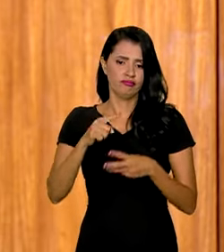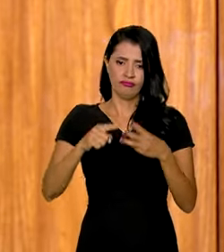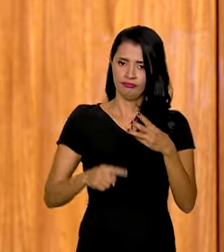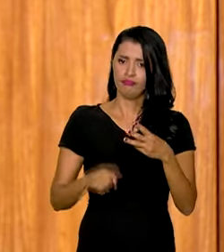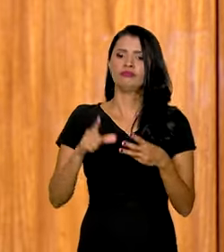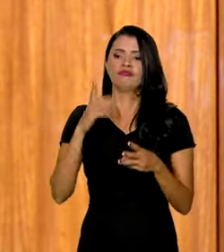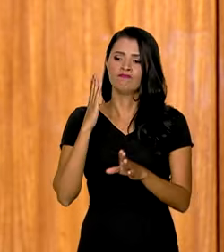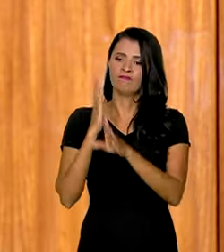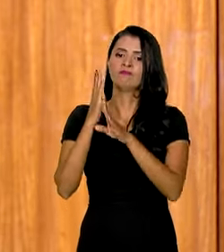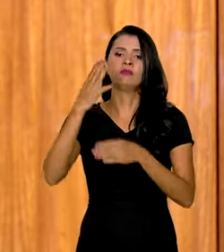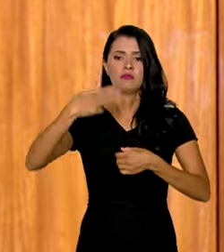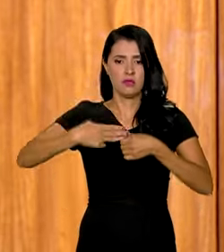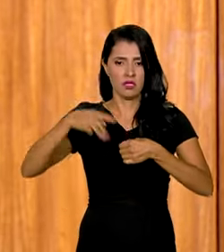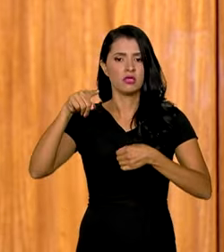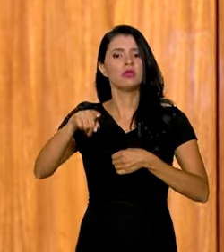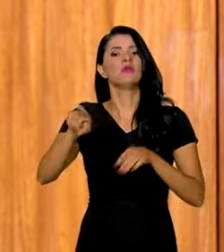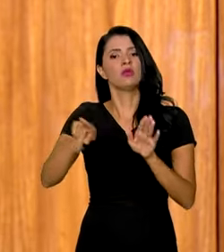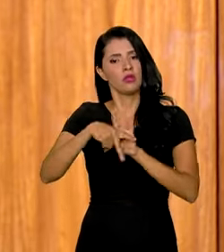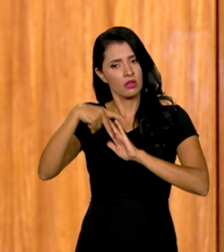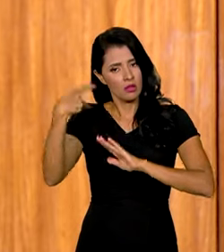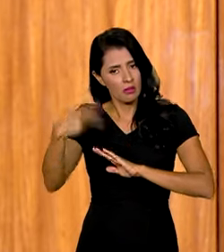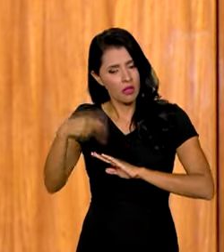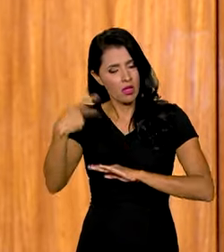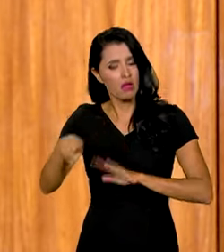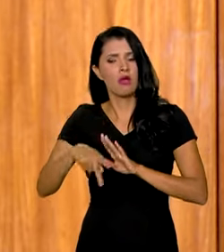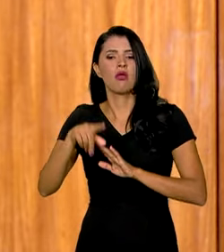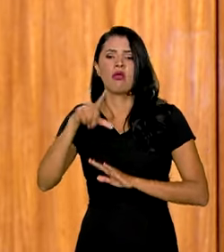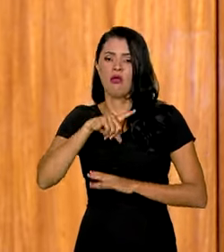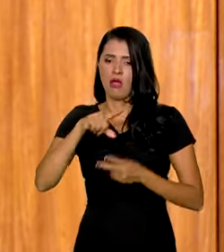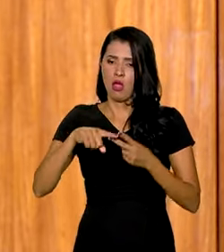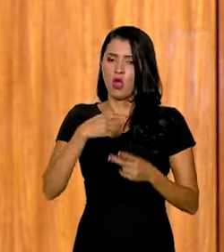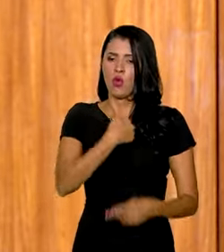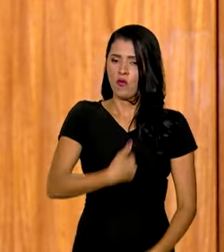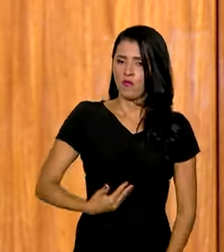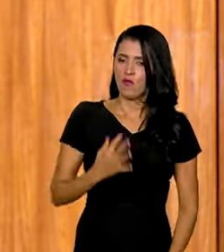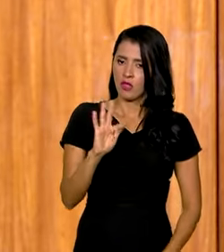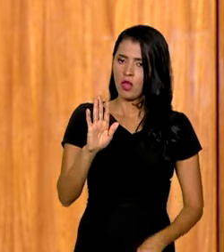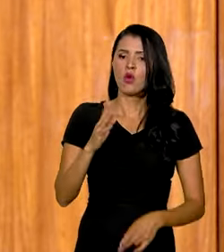reconhecendo os municípios como ente federado próprio, envolvendo o governo federal e o governo do estado.